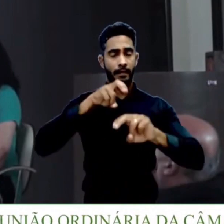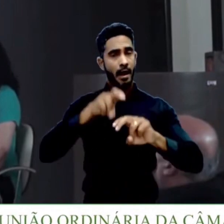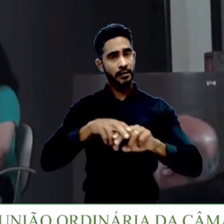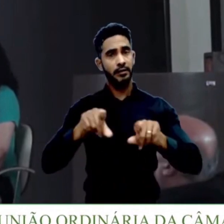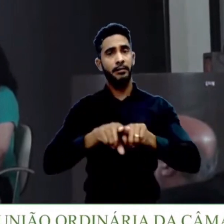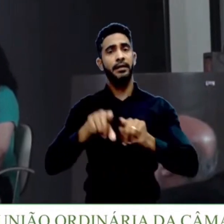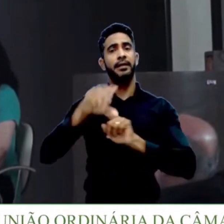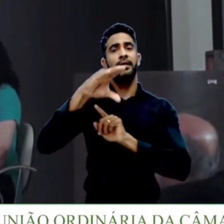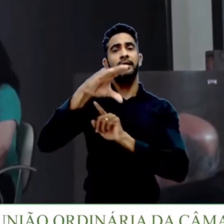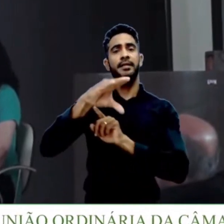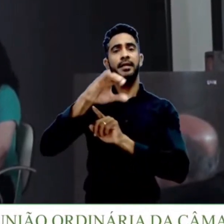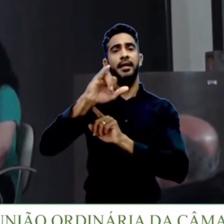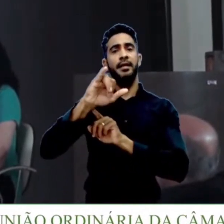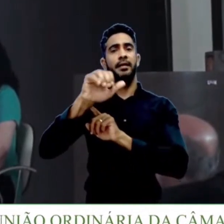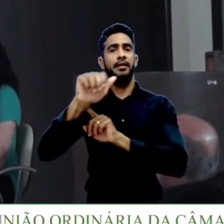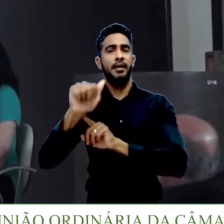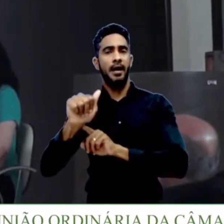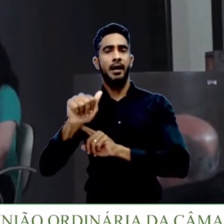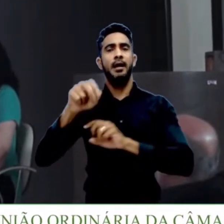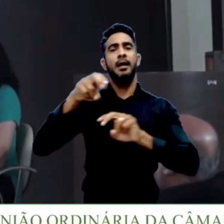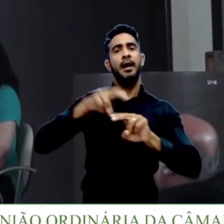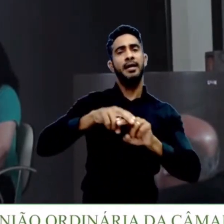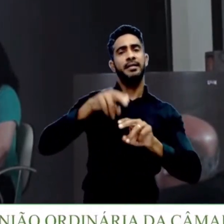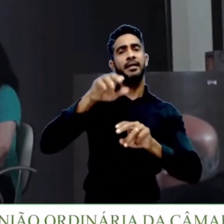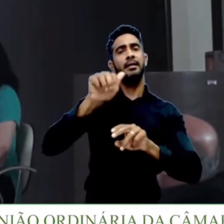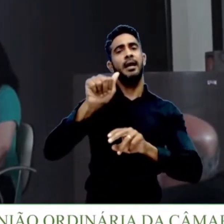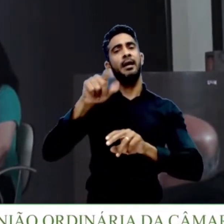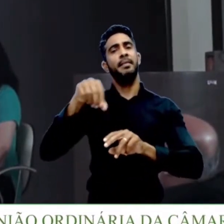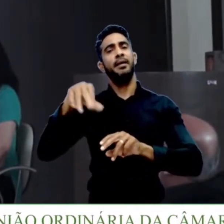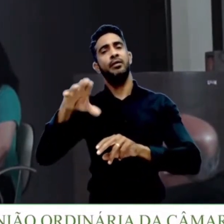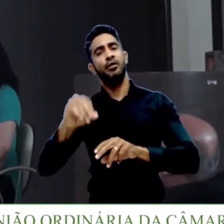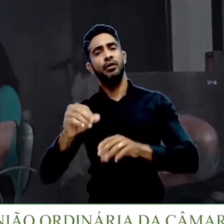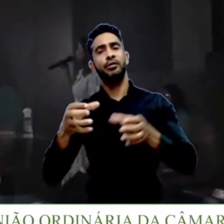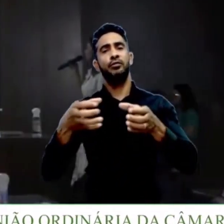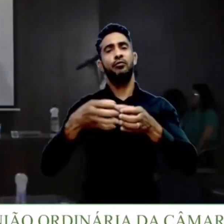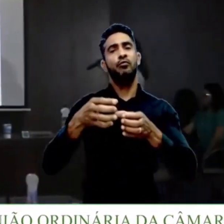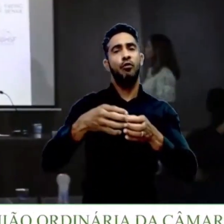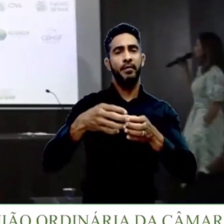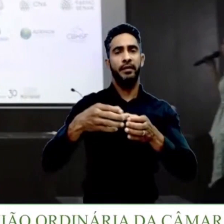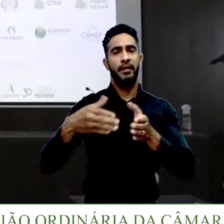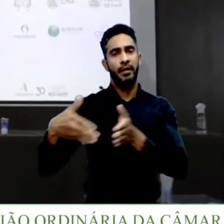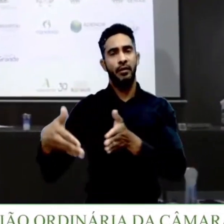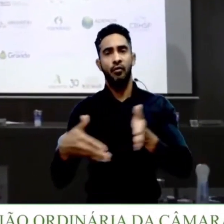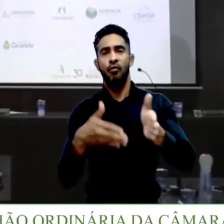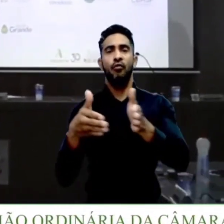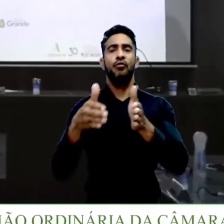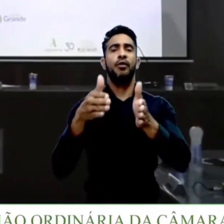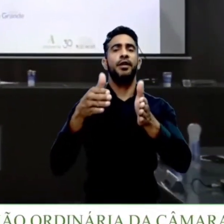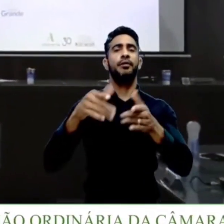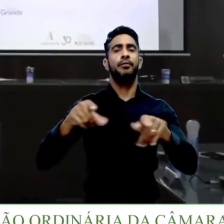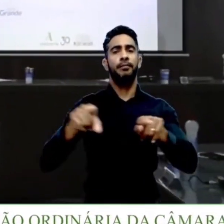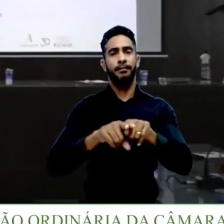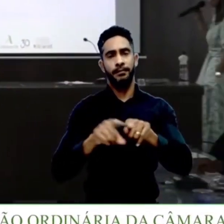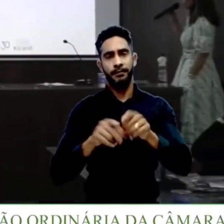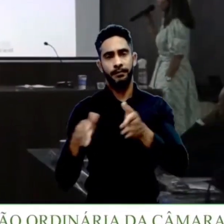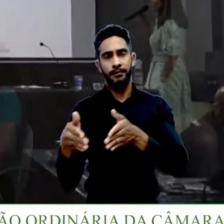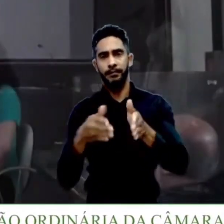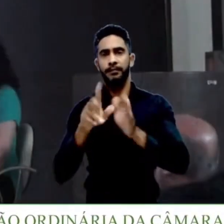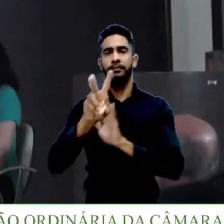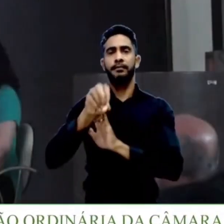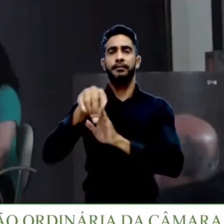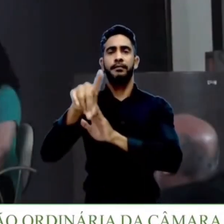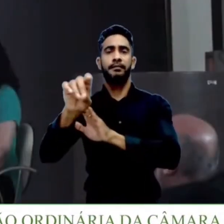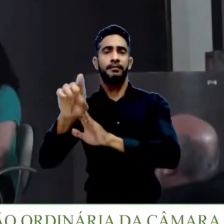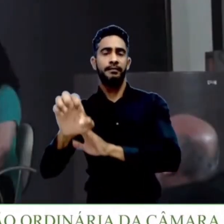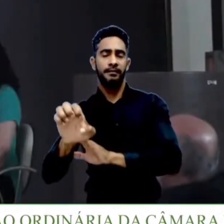CNA, assento na FAENG, na ADENOR, no Comitê de Bacia do Rio São Francisco, do Rio Verde Grande,